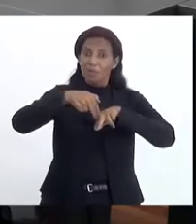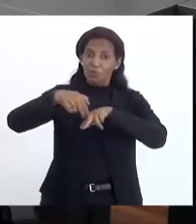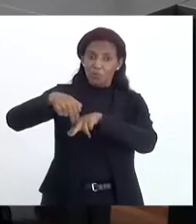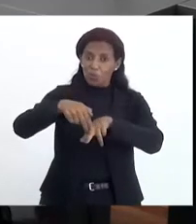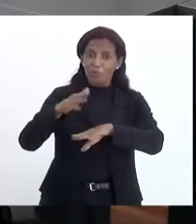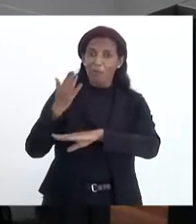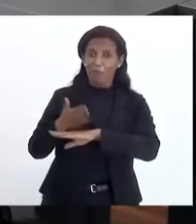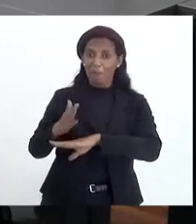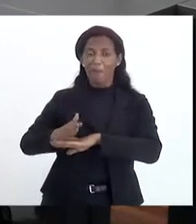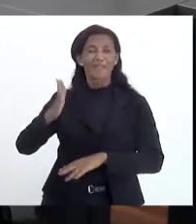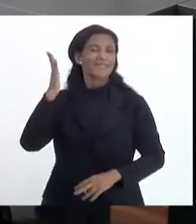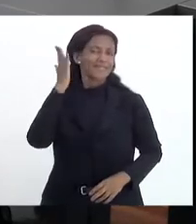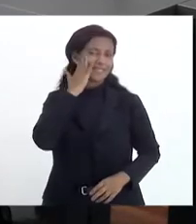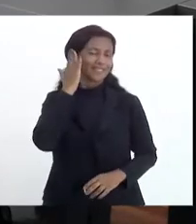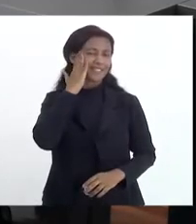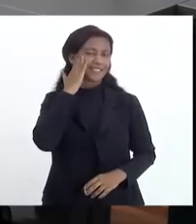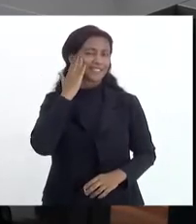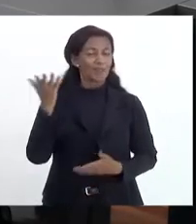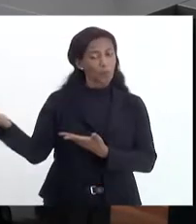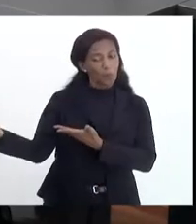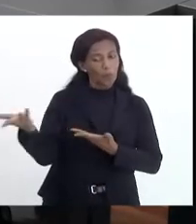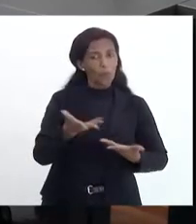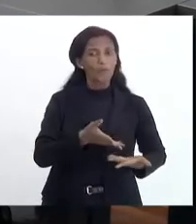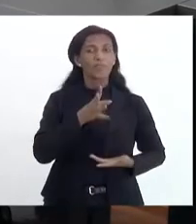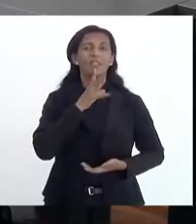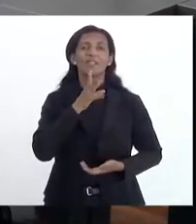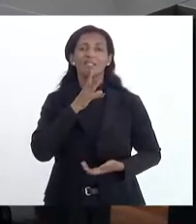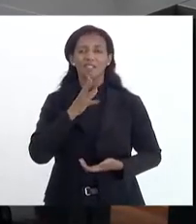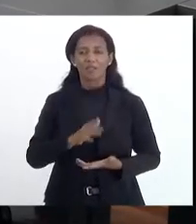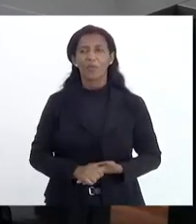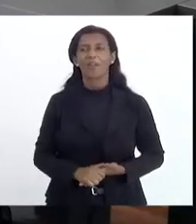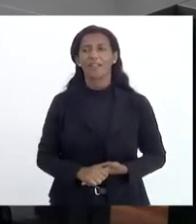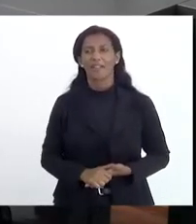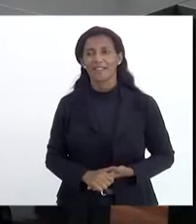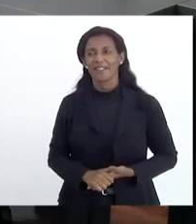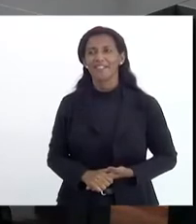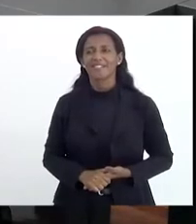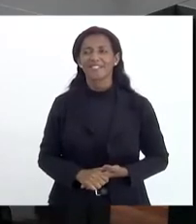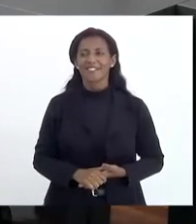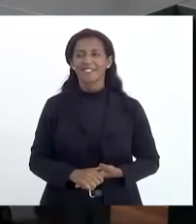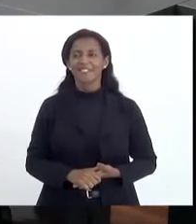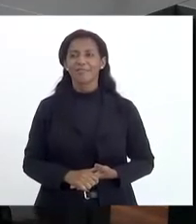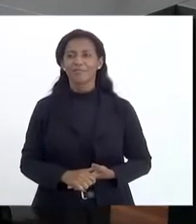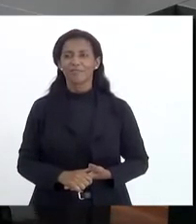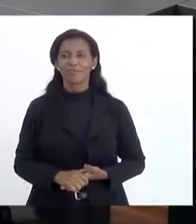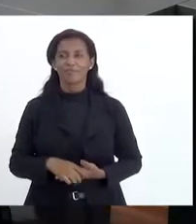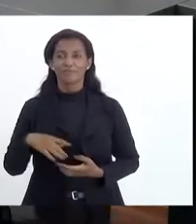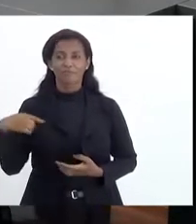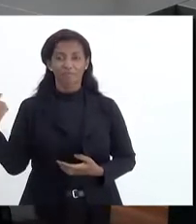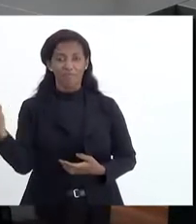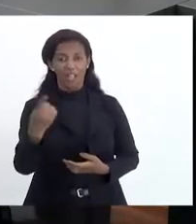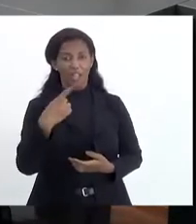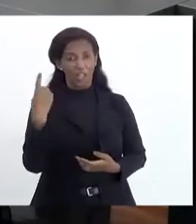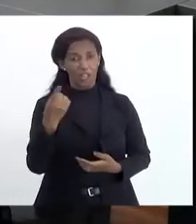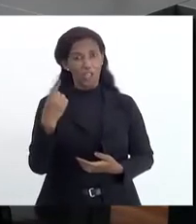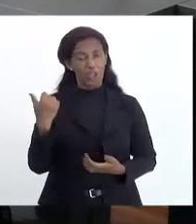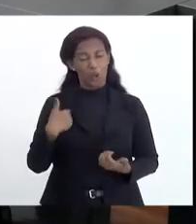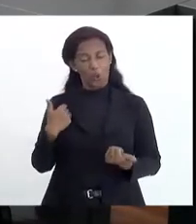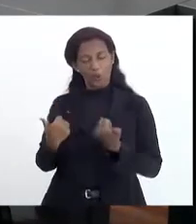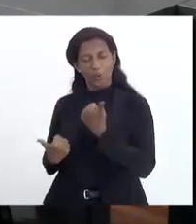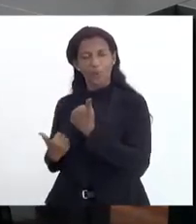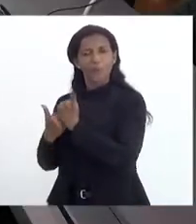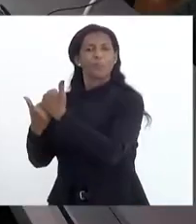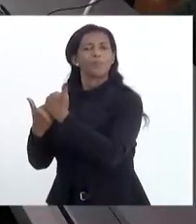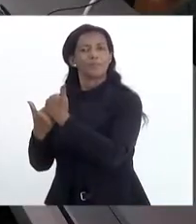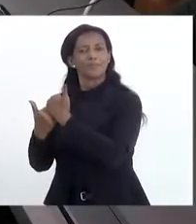Então, eu quis chamar alguém que conhece a modalidade. E nós somos patrocinadores do